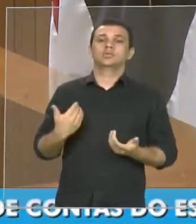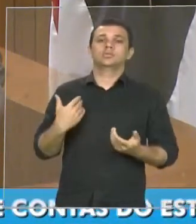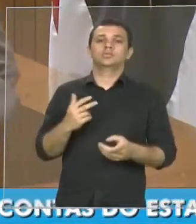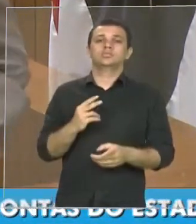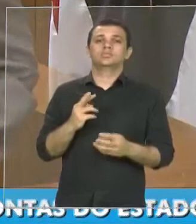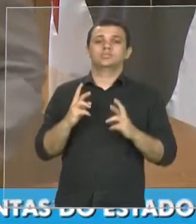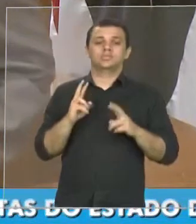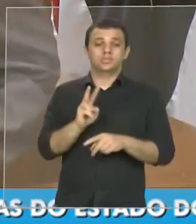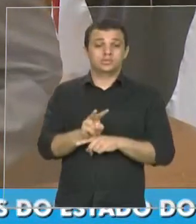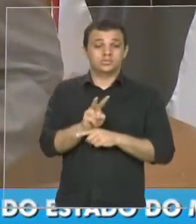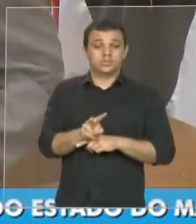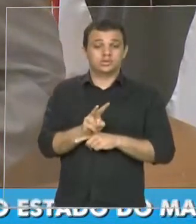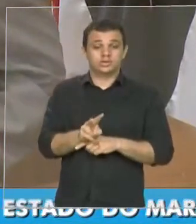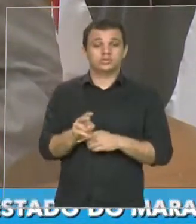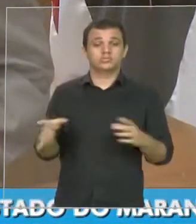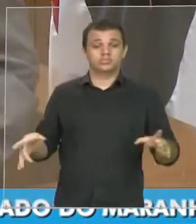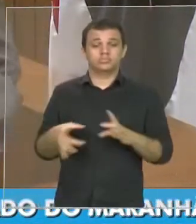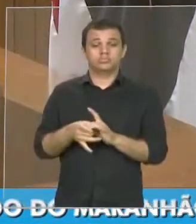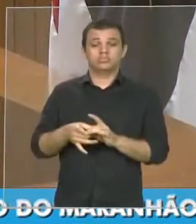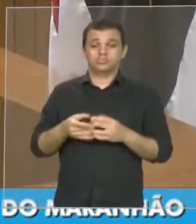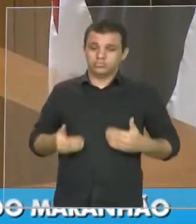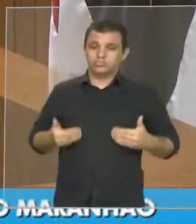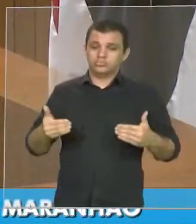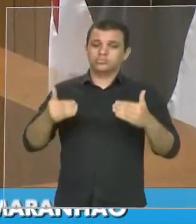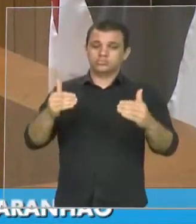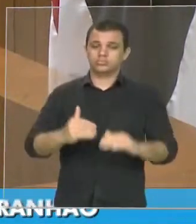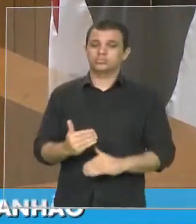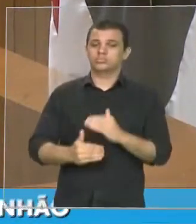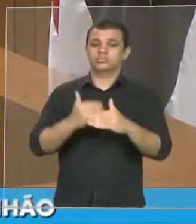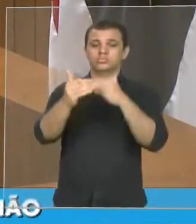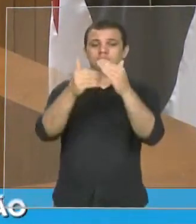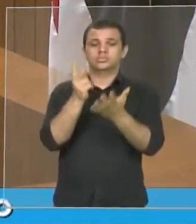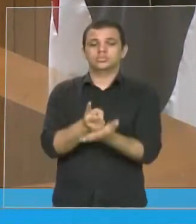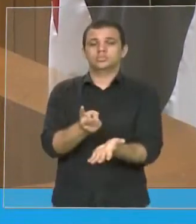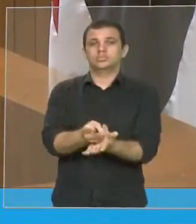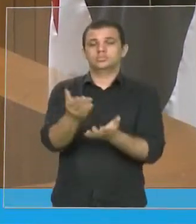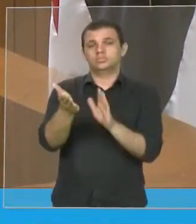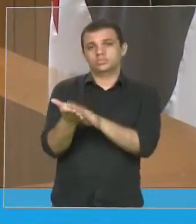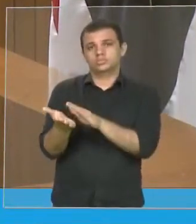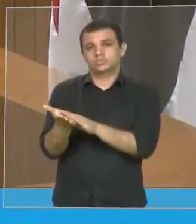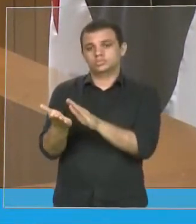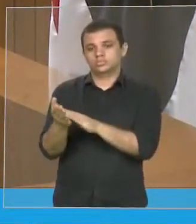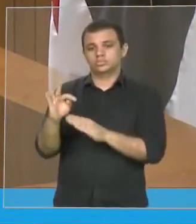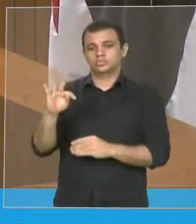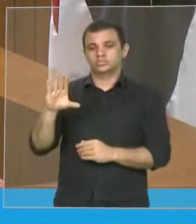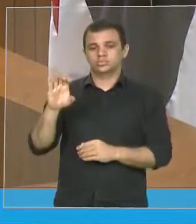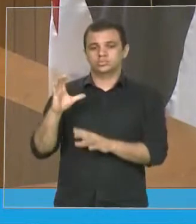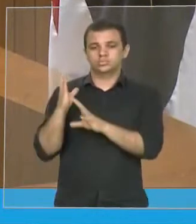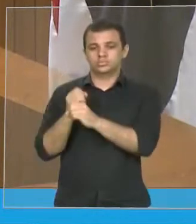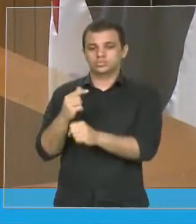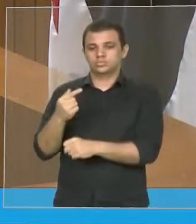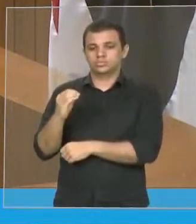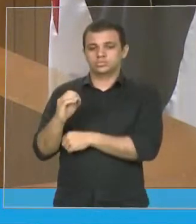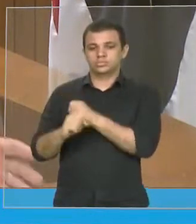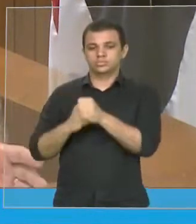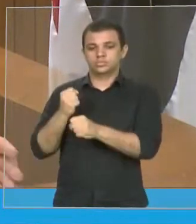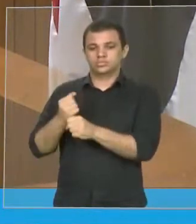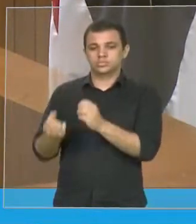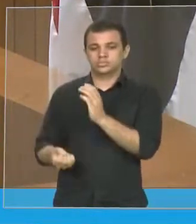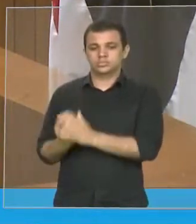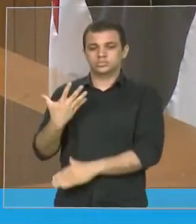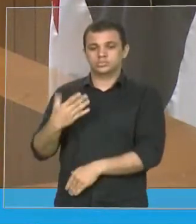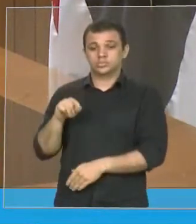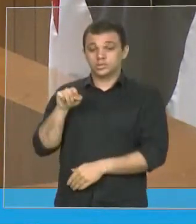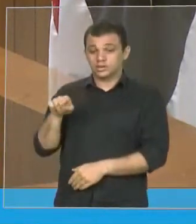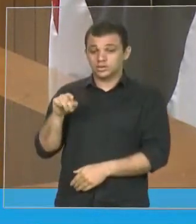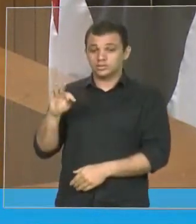parceria continue firme, doutor Caldas, sempre em evolução. E parabenizo o TCE pelos 70 anos de fundação, não só o TCE, como